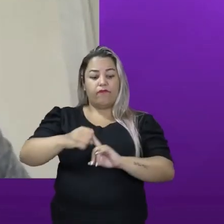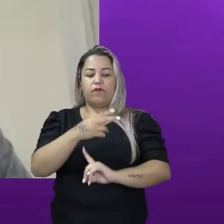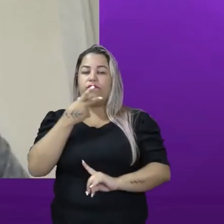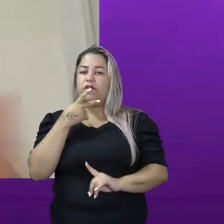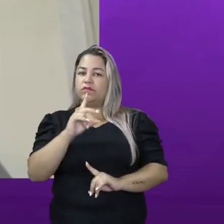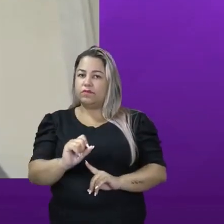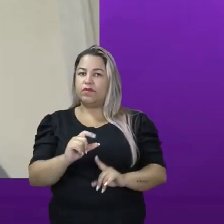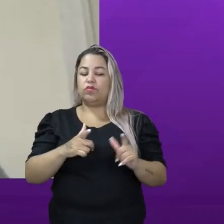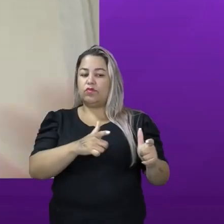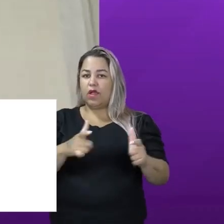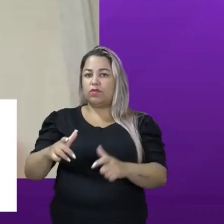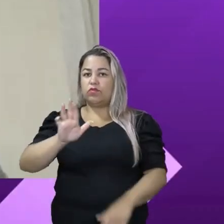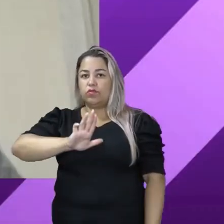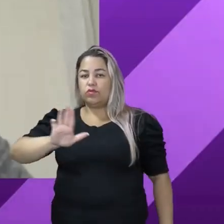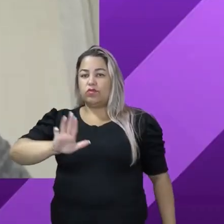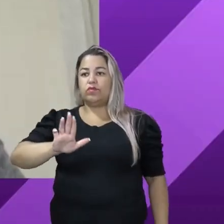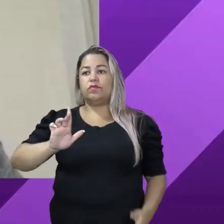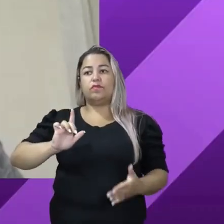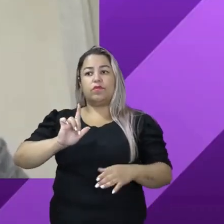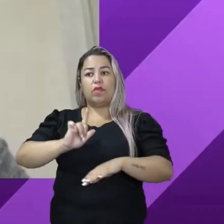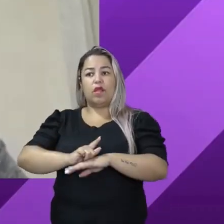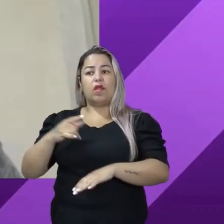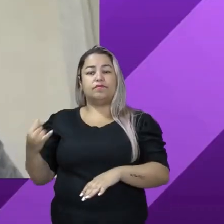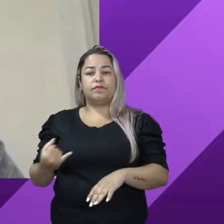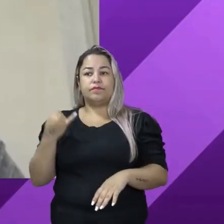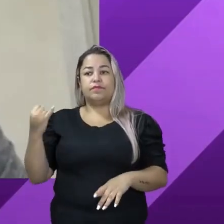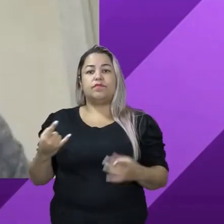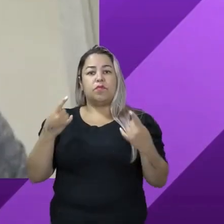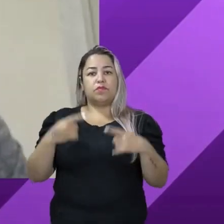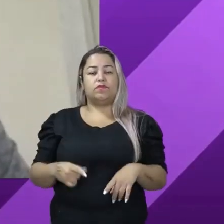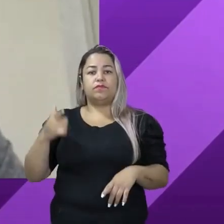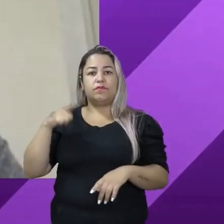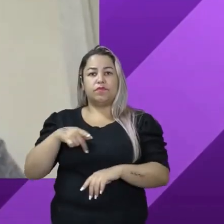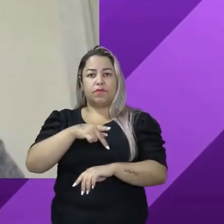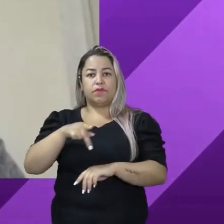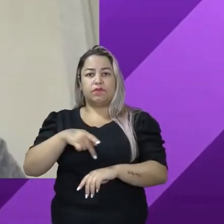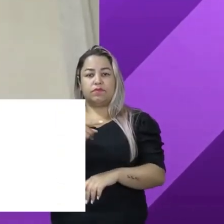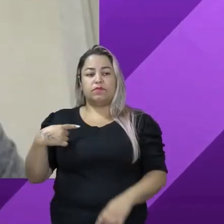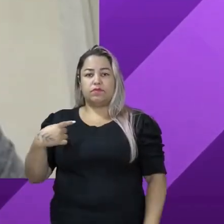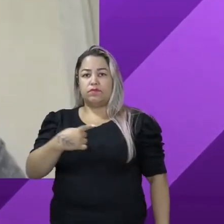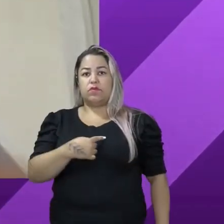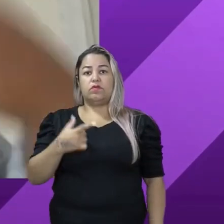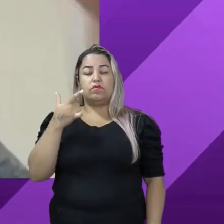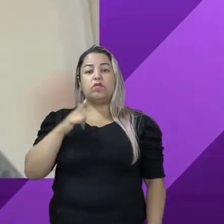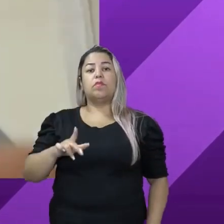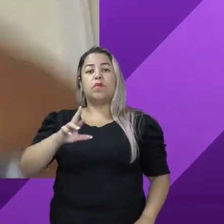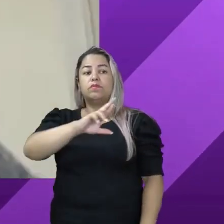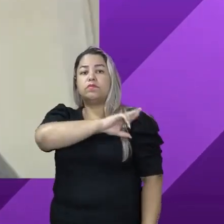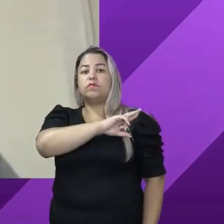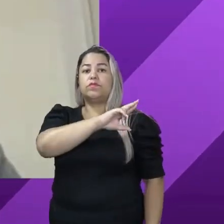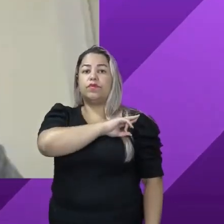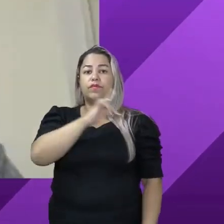pouco do lugar do Lula e do papel do nosso campo na política internacional. Nós reivindicarmos uma